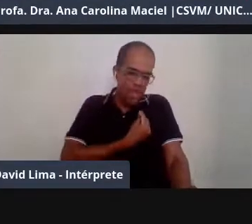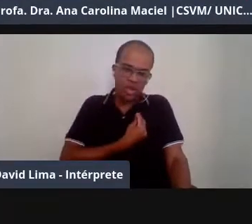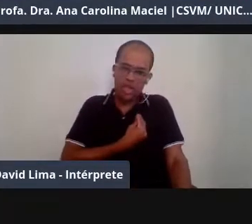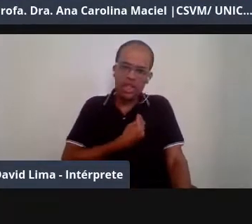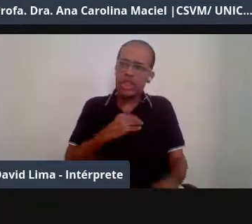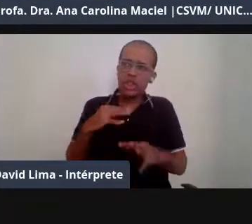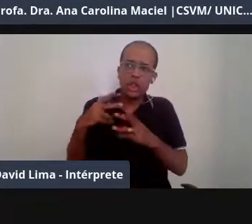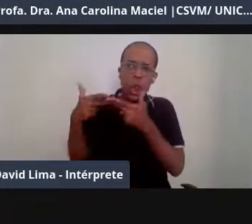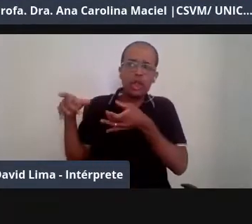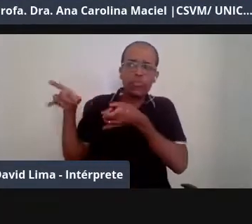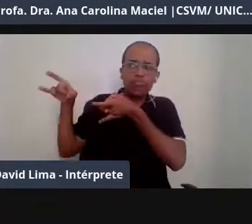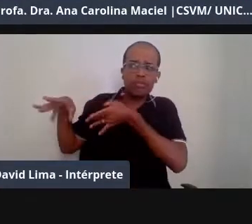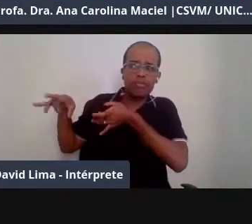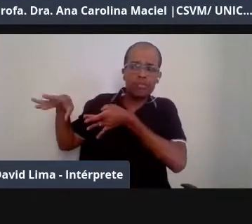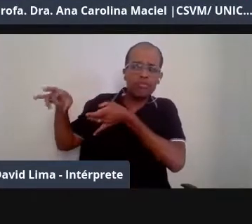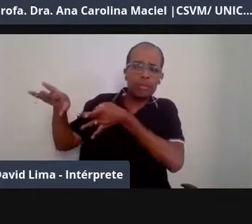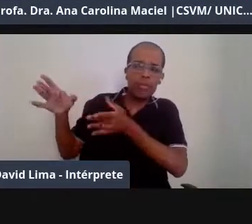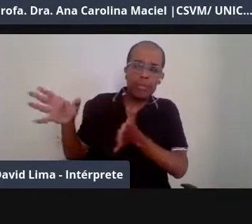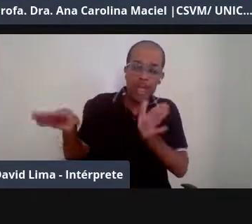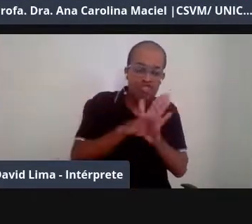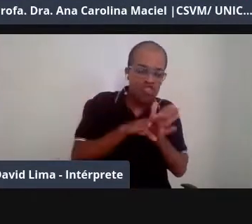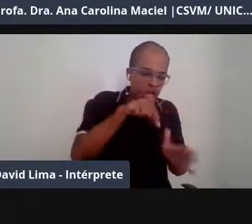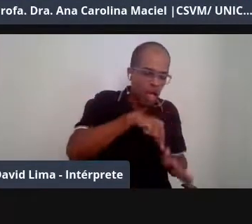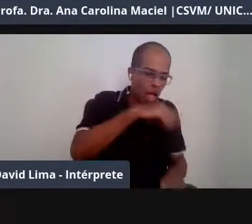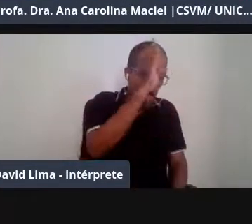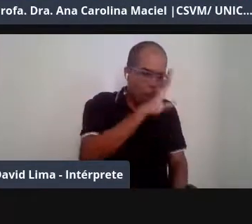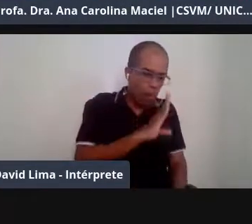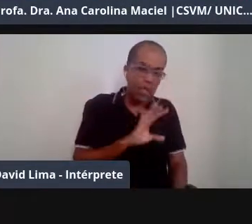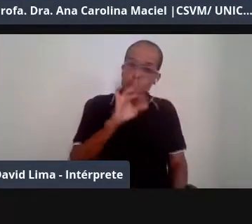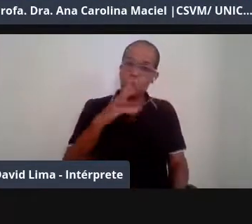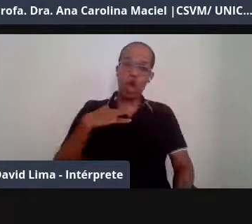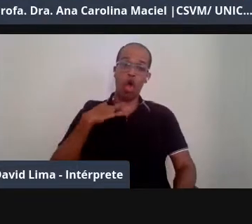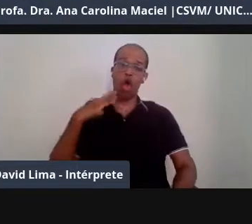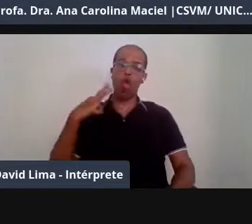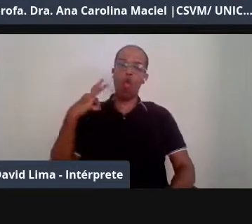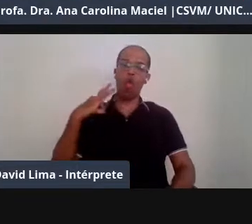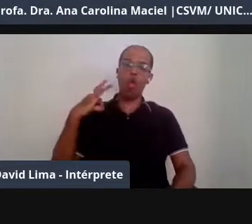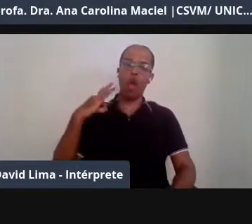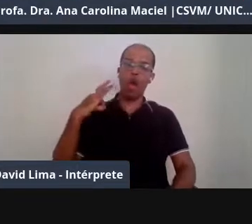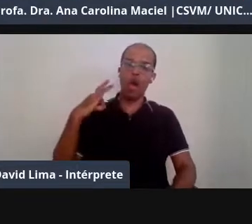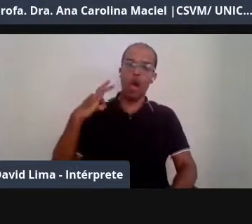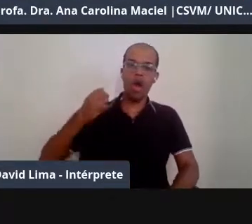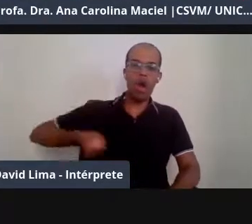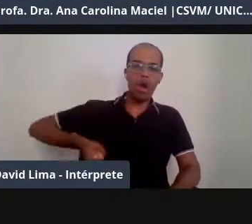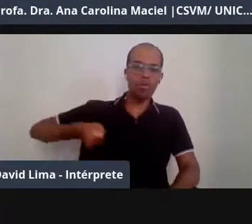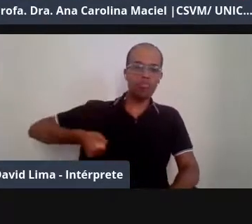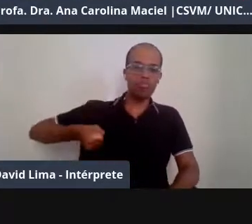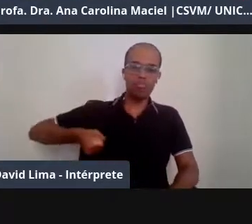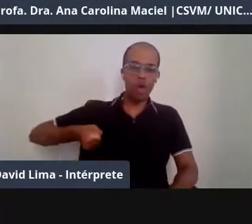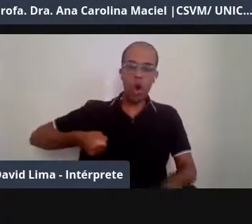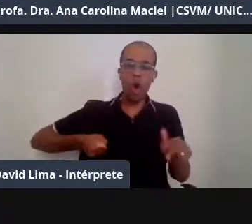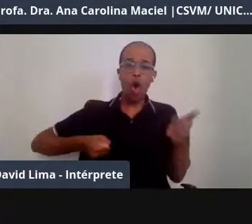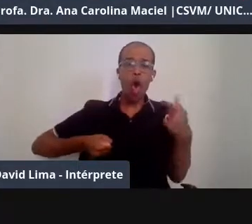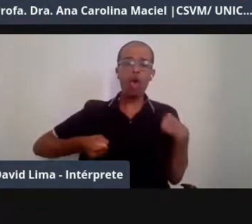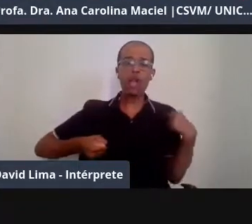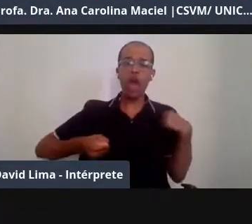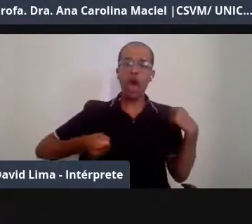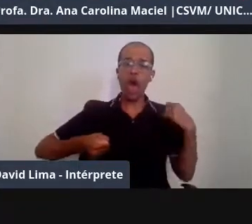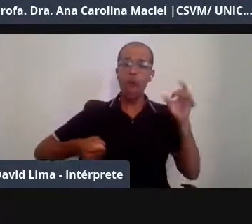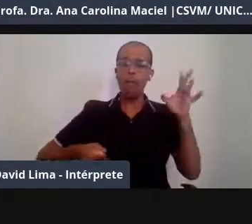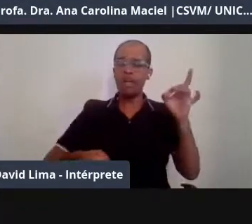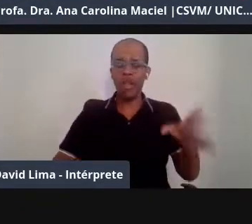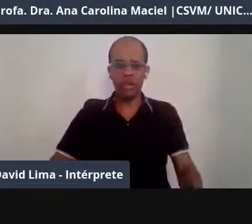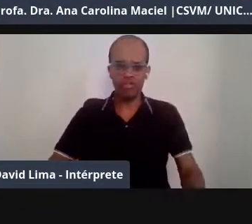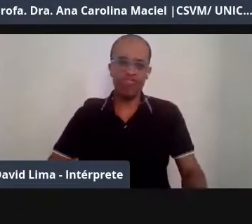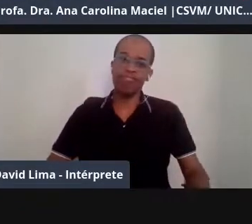para trás, que às vezes chegam aqui no Brasil com a roupa do corpo e uma pequena mala com outras roupas. Então,